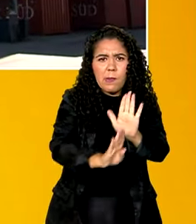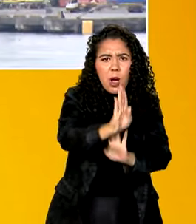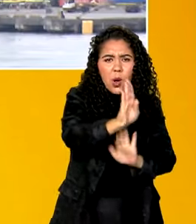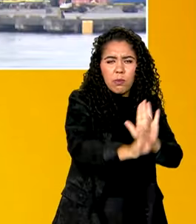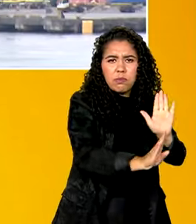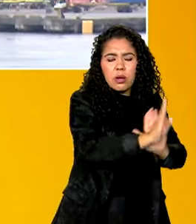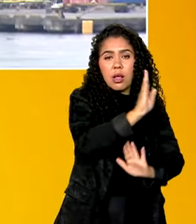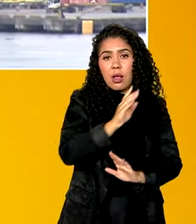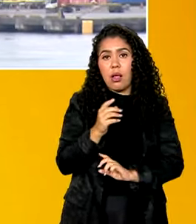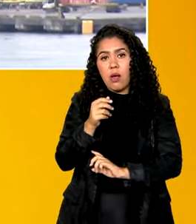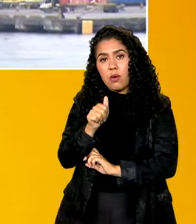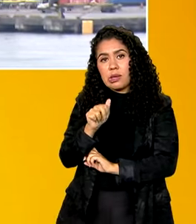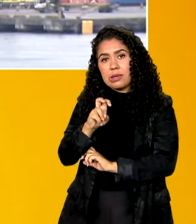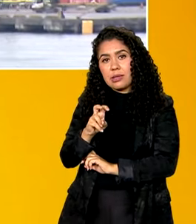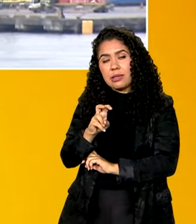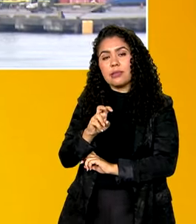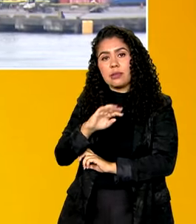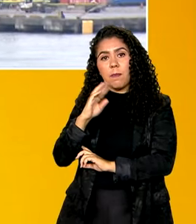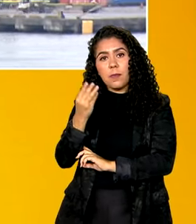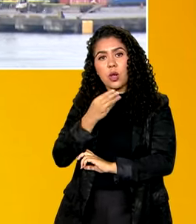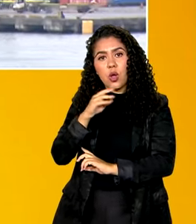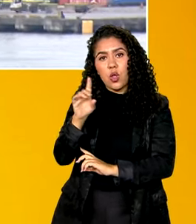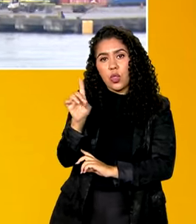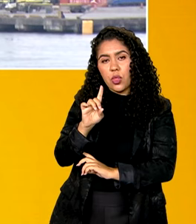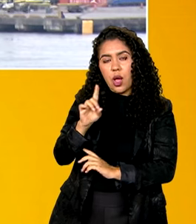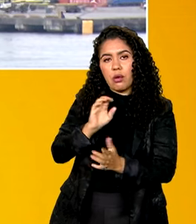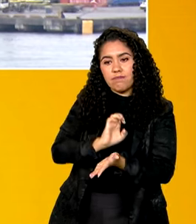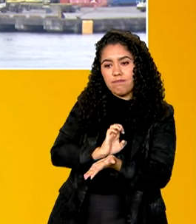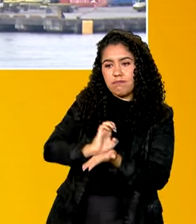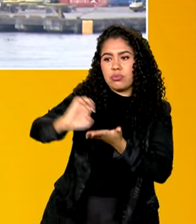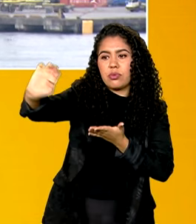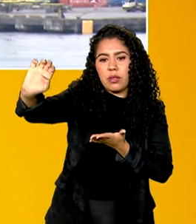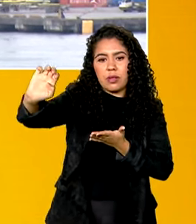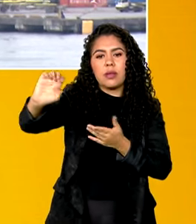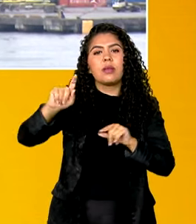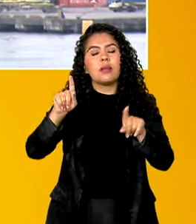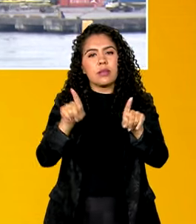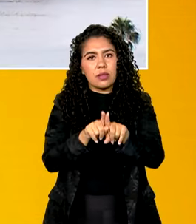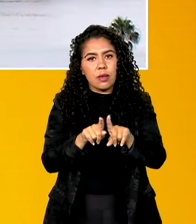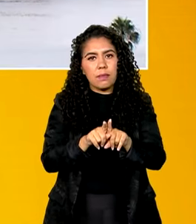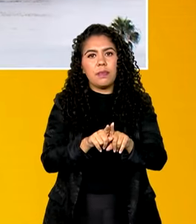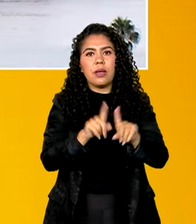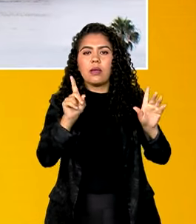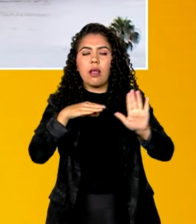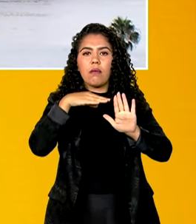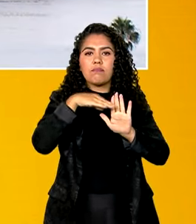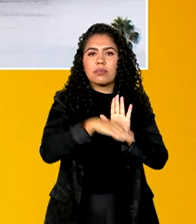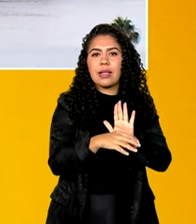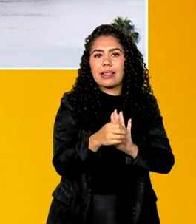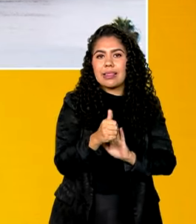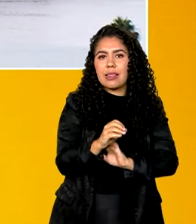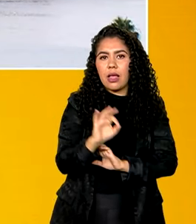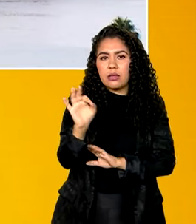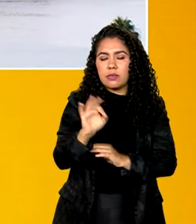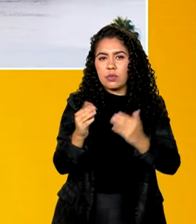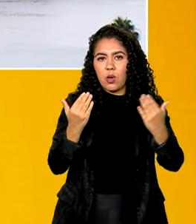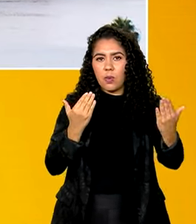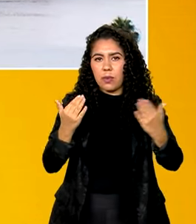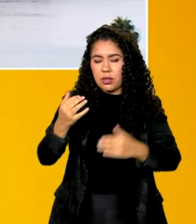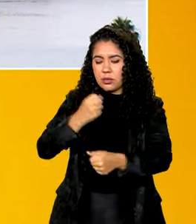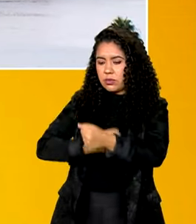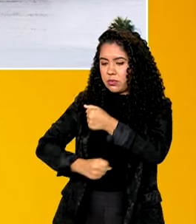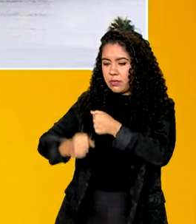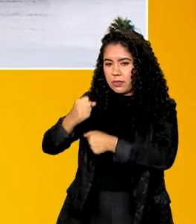US$ 15 bilhões exportados pelo agronegócio representam uma queda de 10% em relação ao mesmo período do